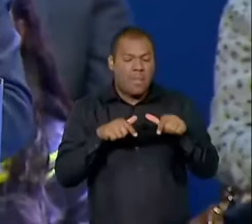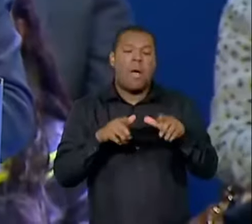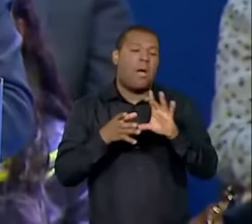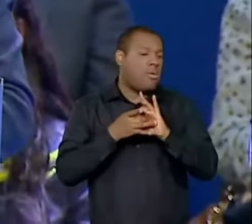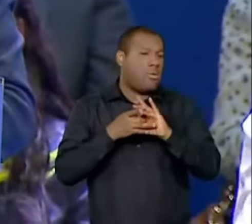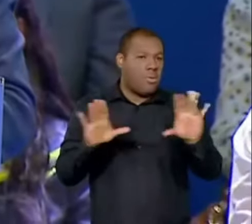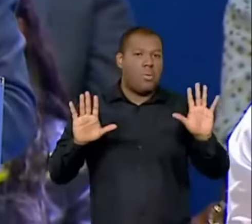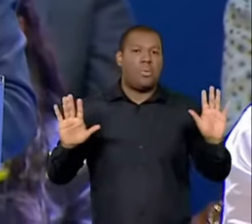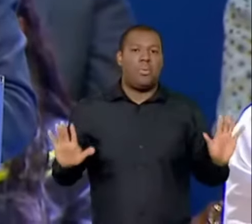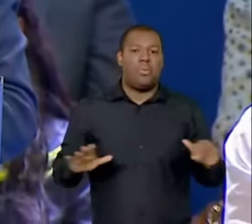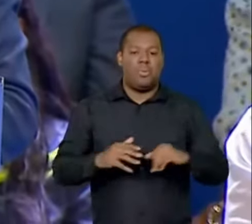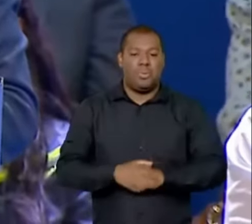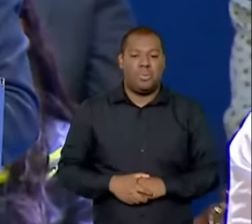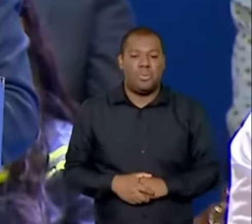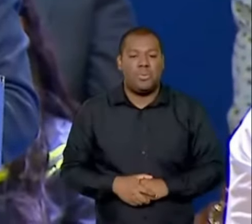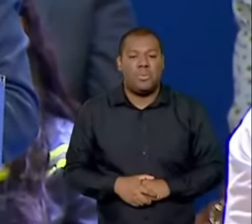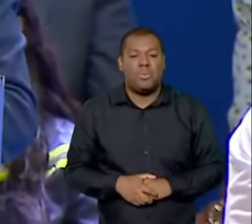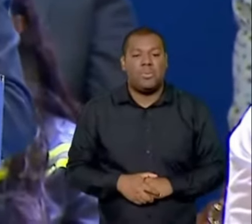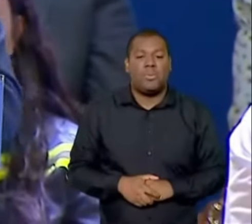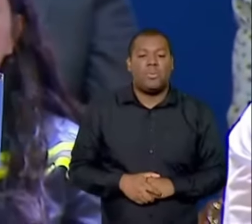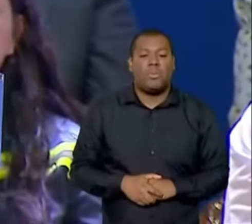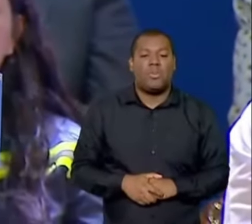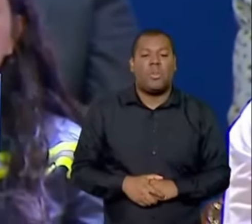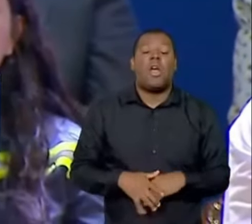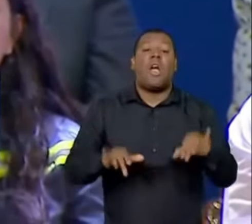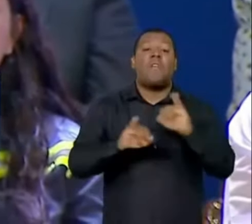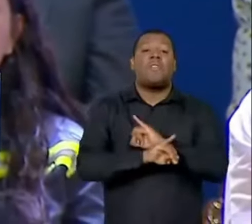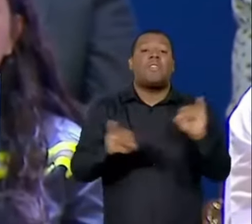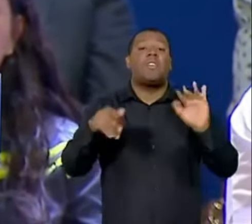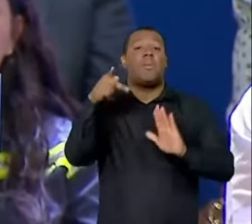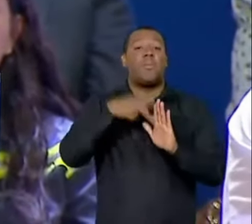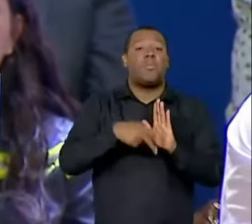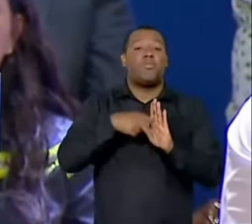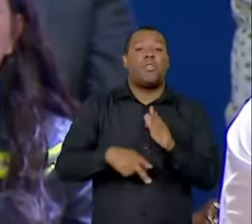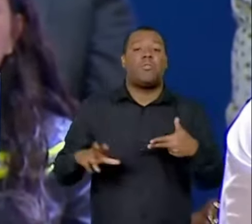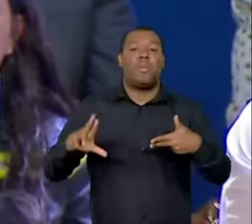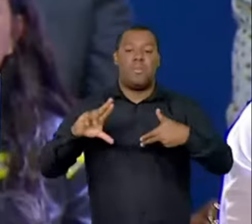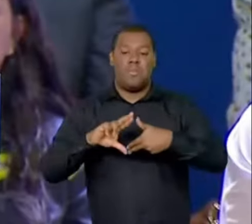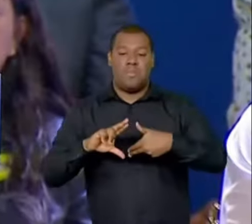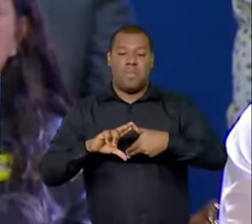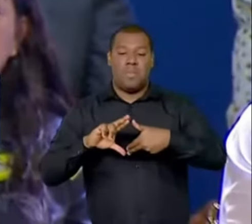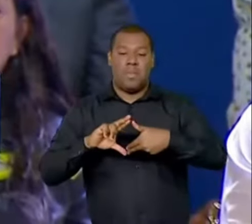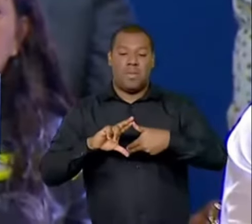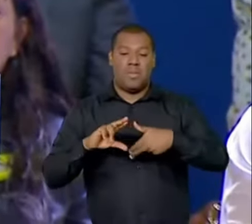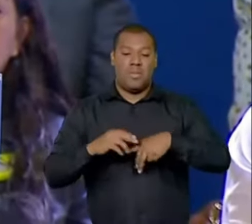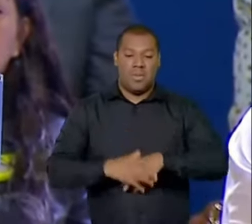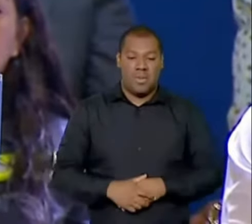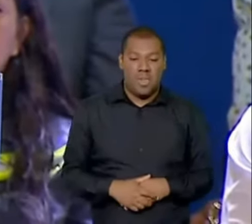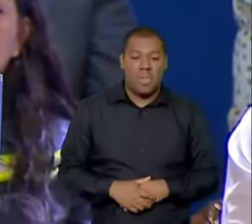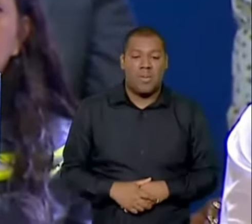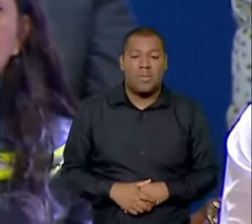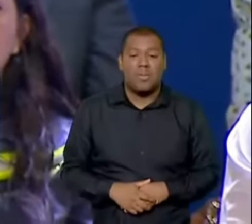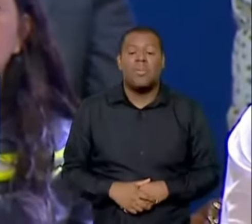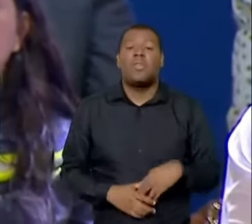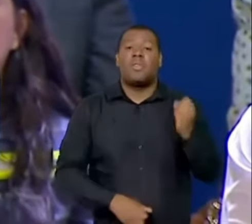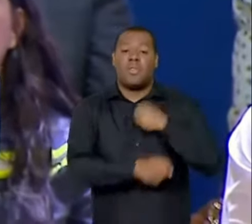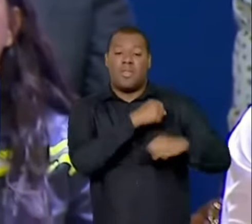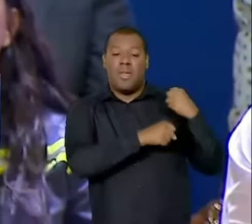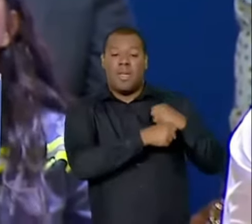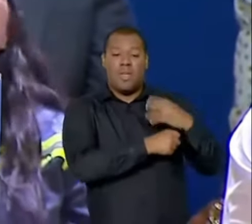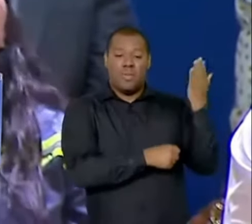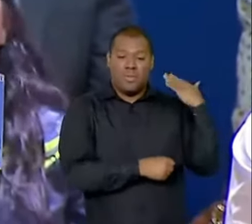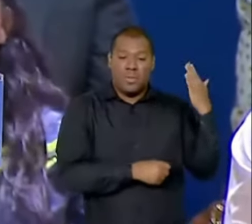fizemos de importante essa semana? Nós anunciamos um programa chamado Pé de Meia. Nós descobrimos no ano